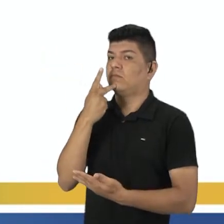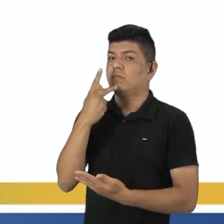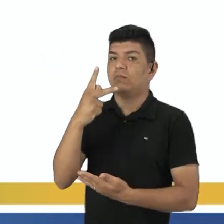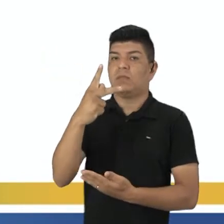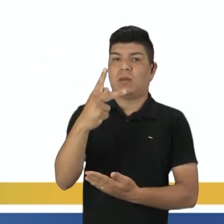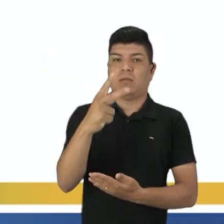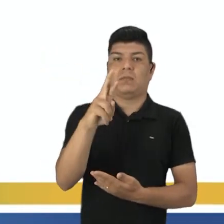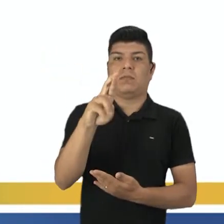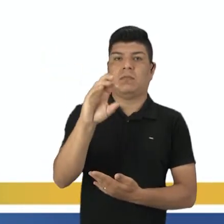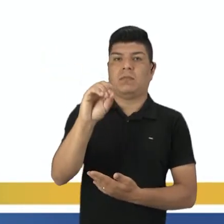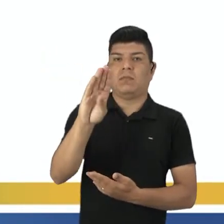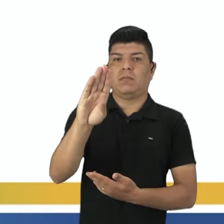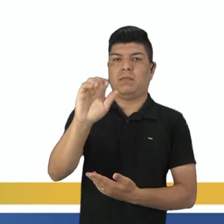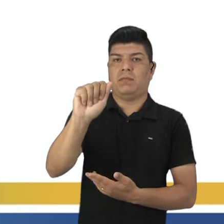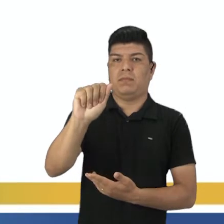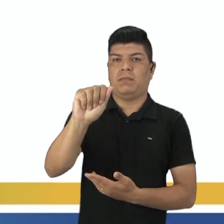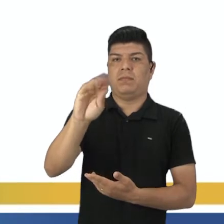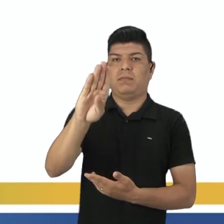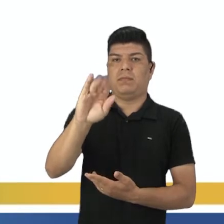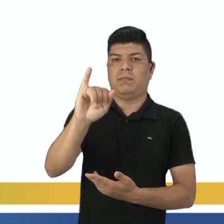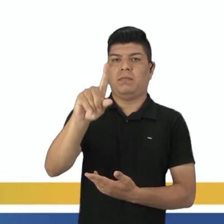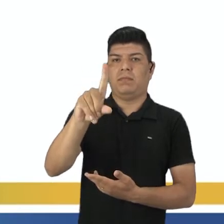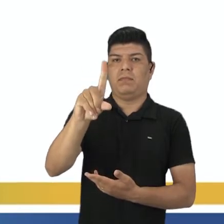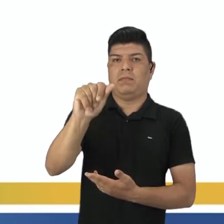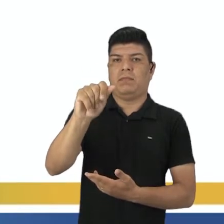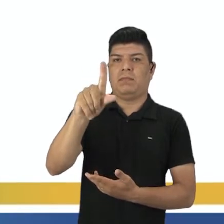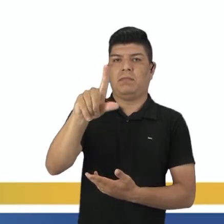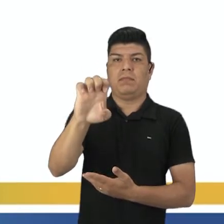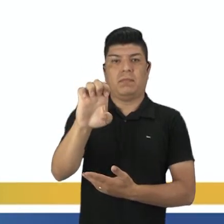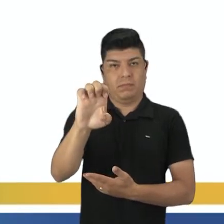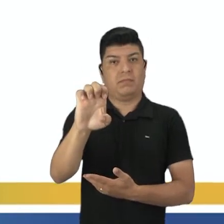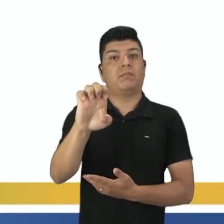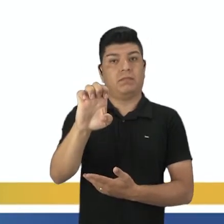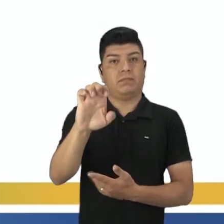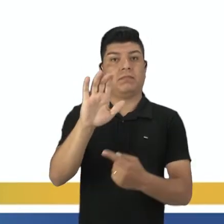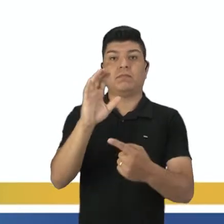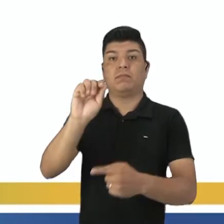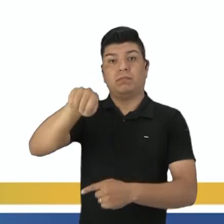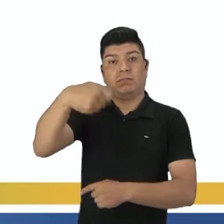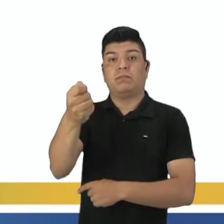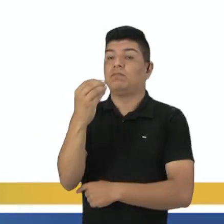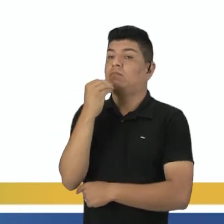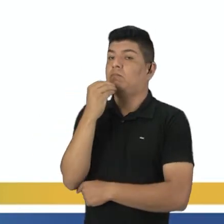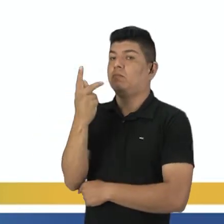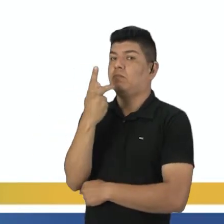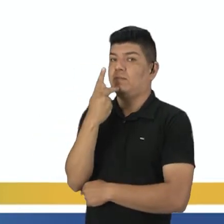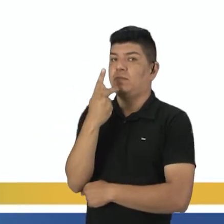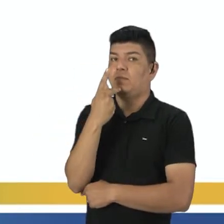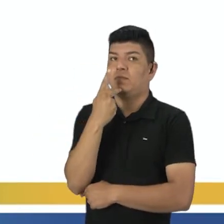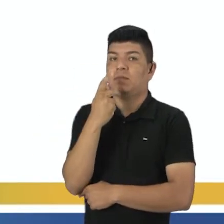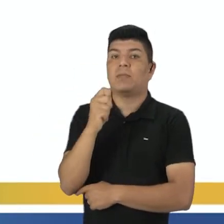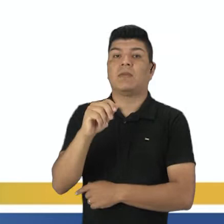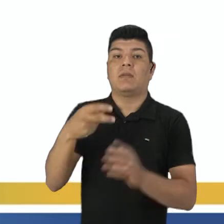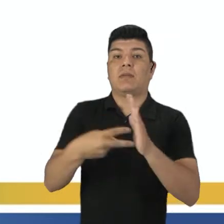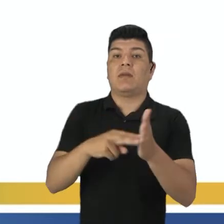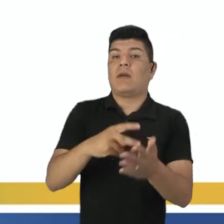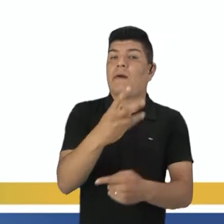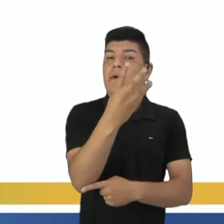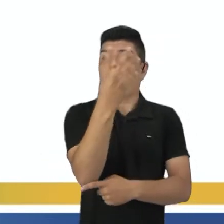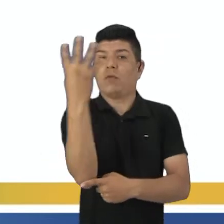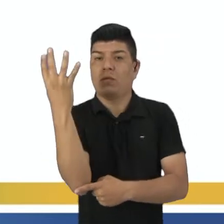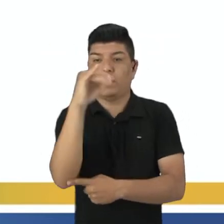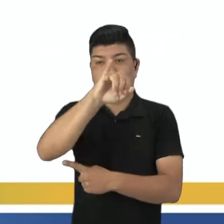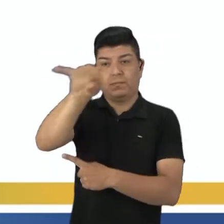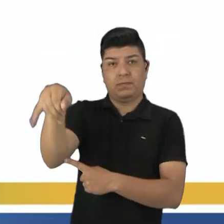probabilidade frequentista. Esse termo probabilidade, ele vai se referir à quantificação, né, ou seja, a quantidade das